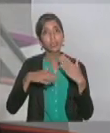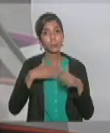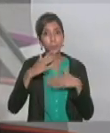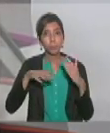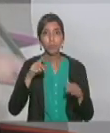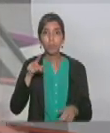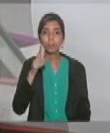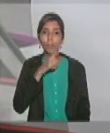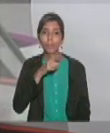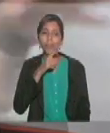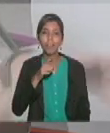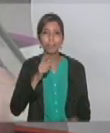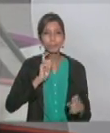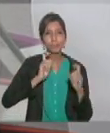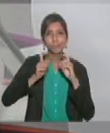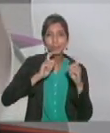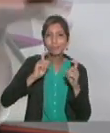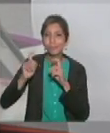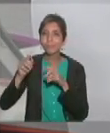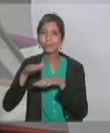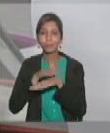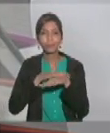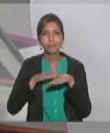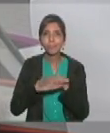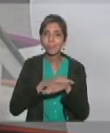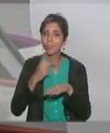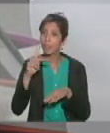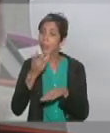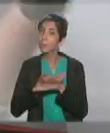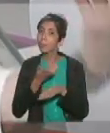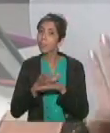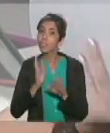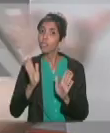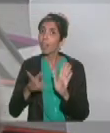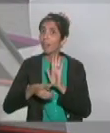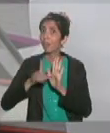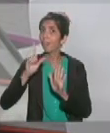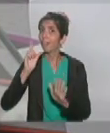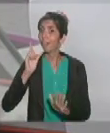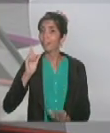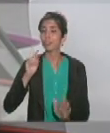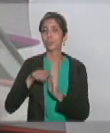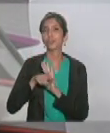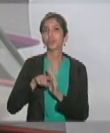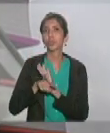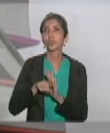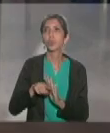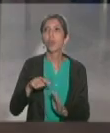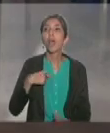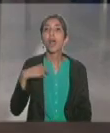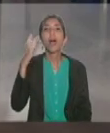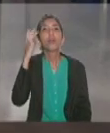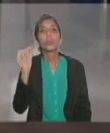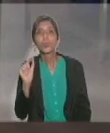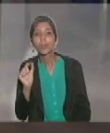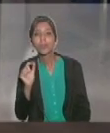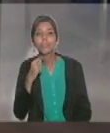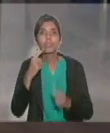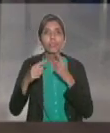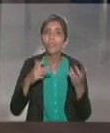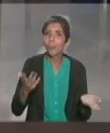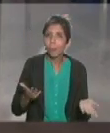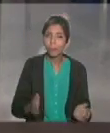sala de aula ele já vai na discussão, né, na questão do conteúdo que ele já previamente O que ele achou, quais as dúvidas,